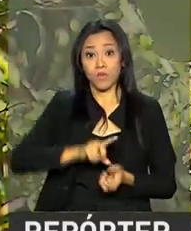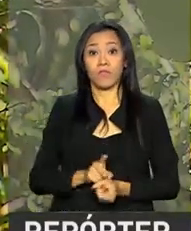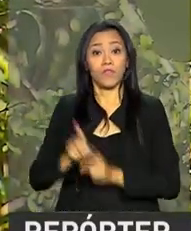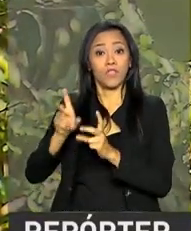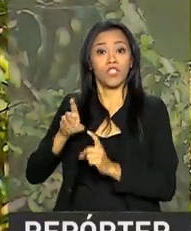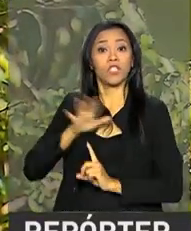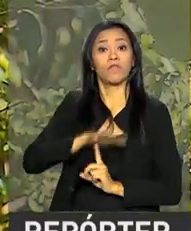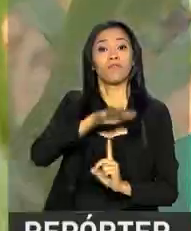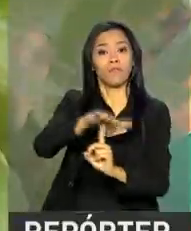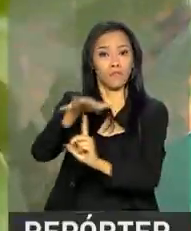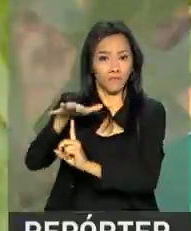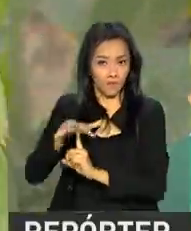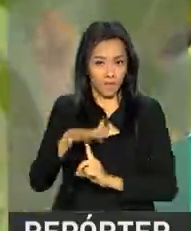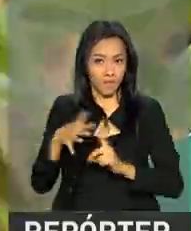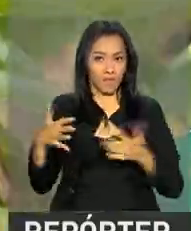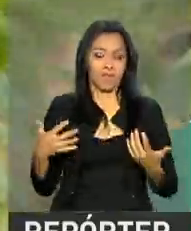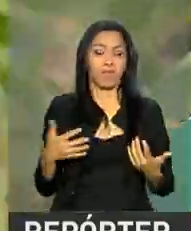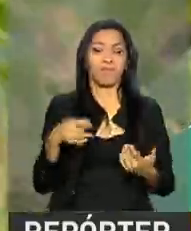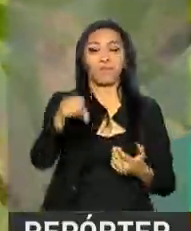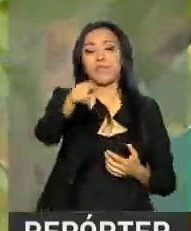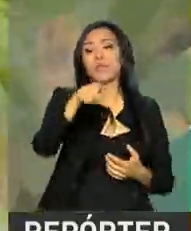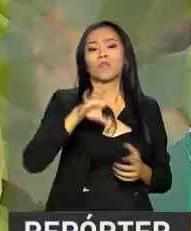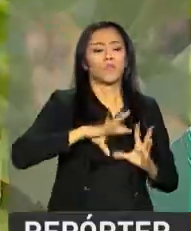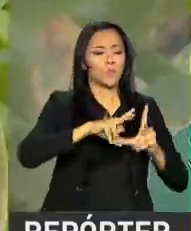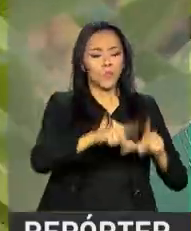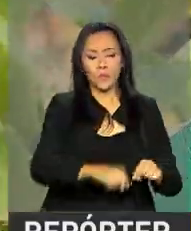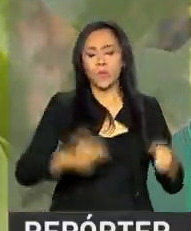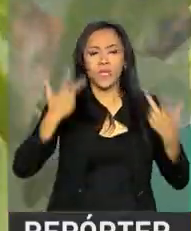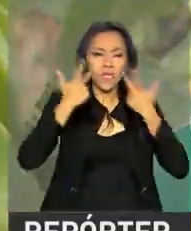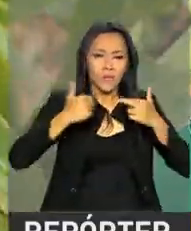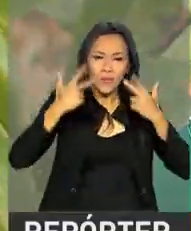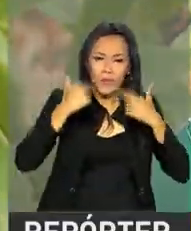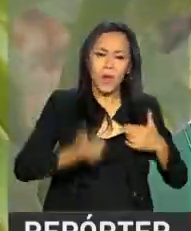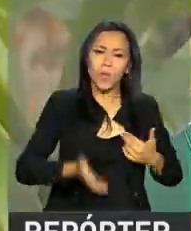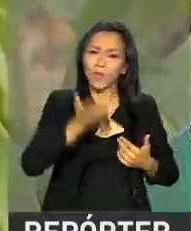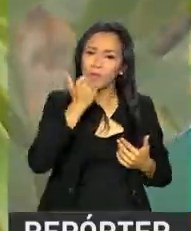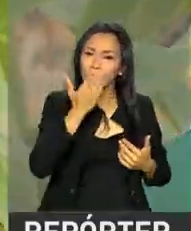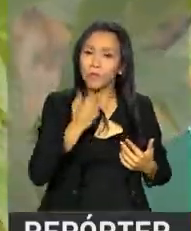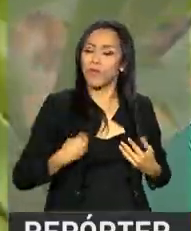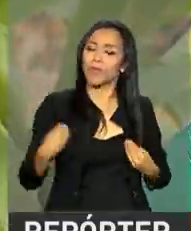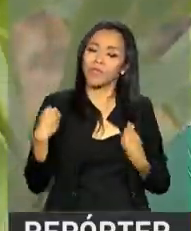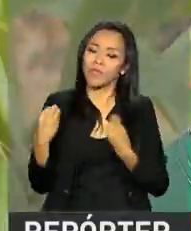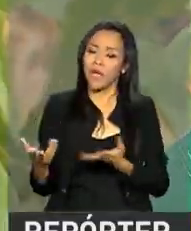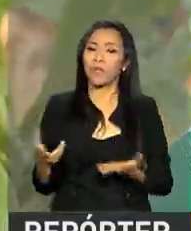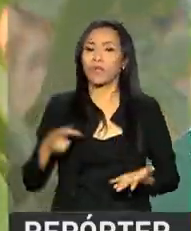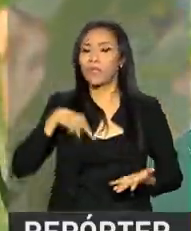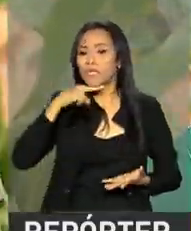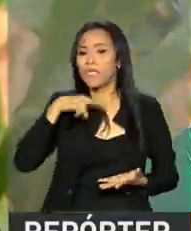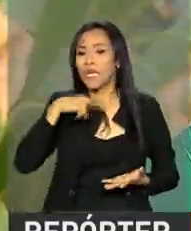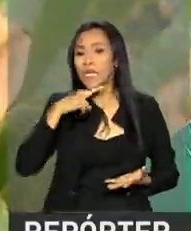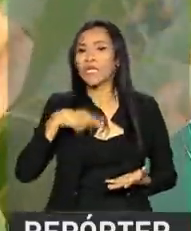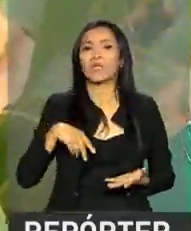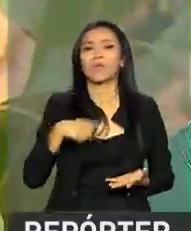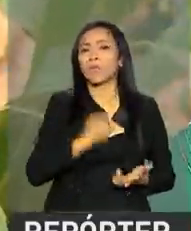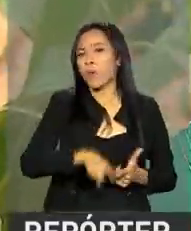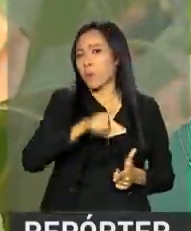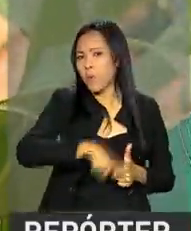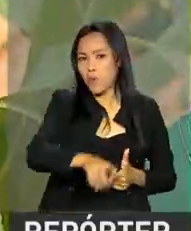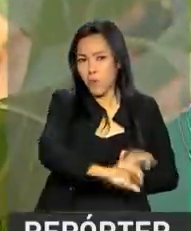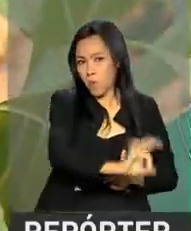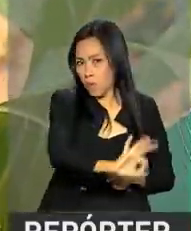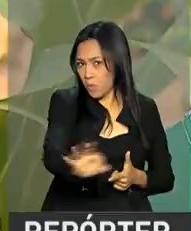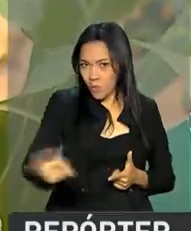feiras da região tudo cultivado orgânico posso comer tranqüilo com a cidade produziu neps meus netos que não tem problema nenhum